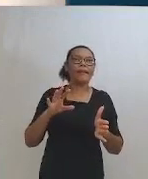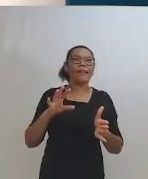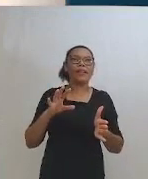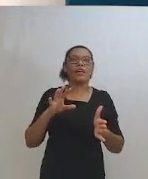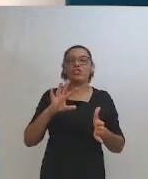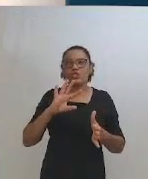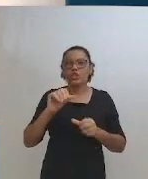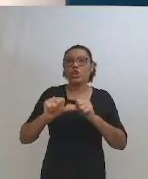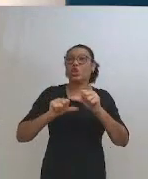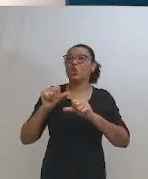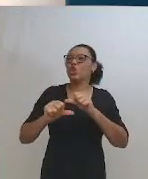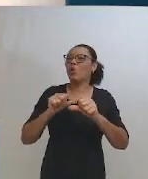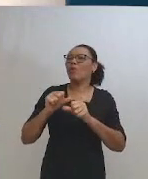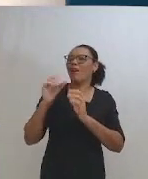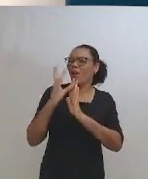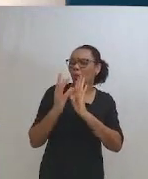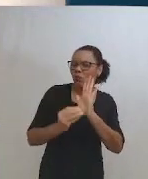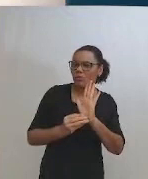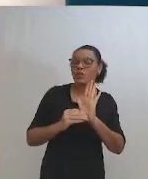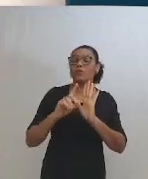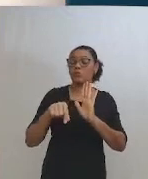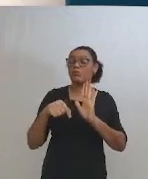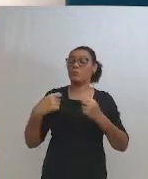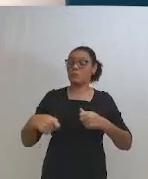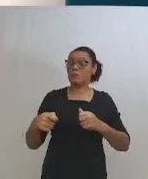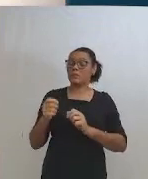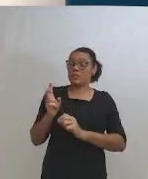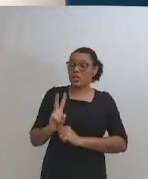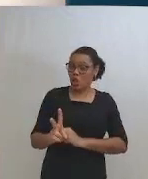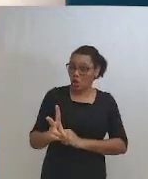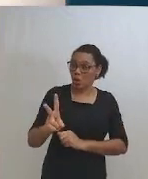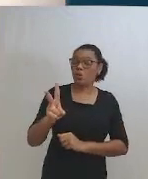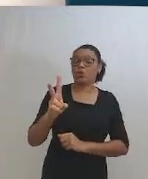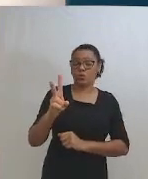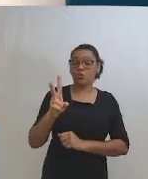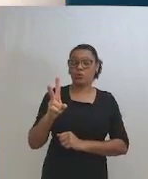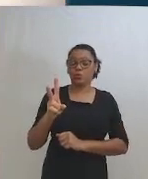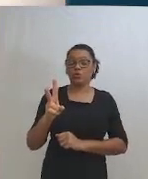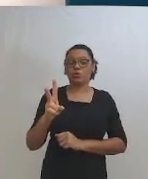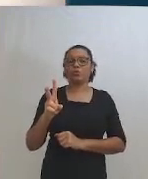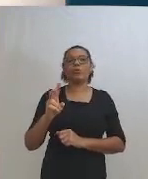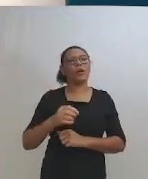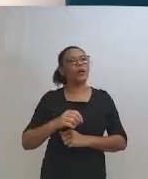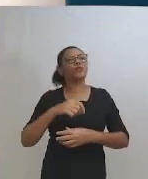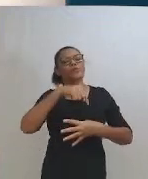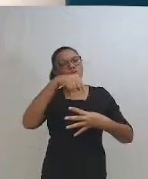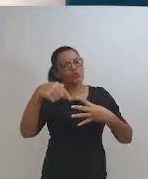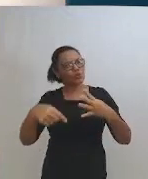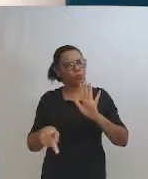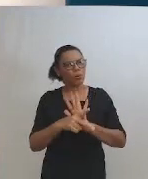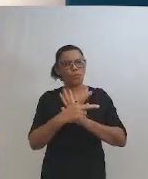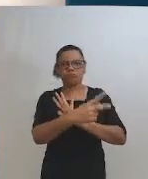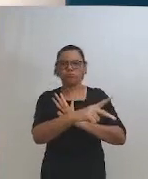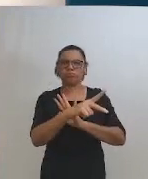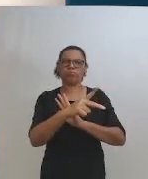devendo este ser mantido em seus próprios fundamentos. Então, aplicando o princípio